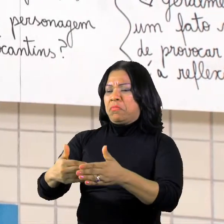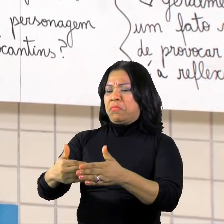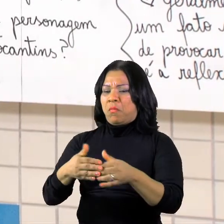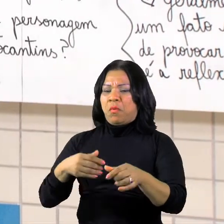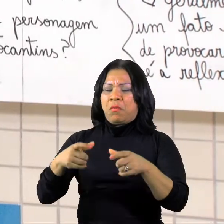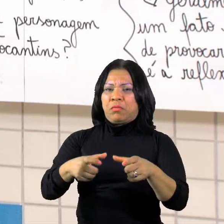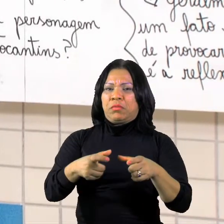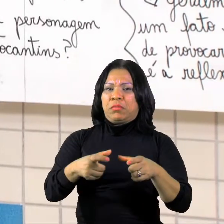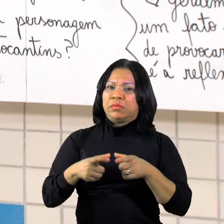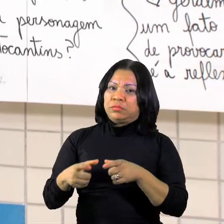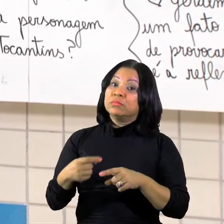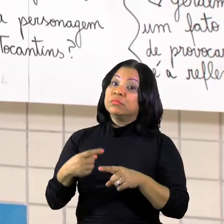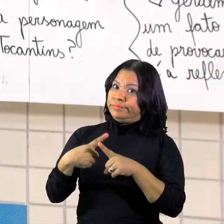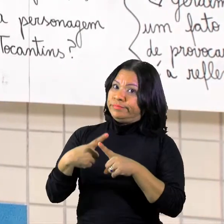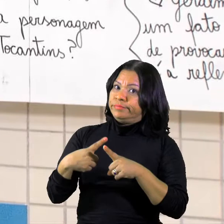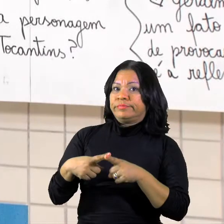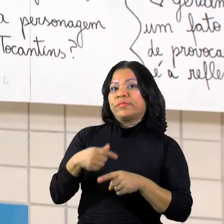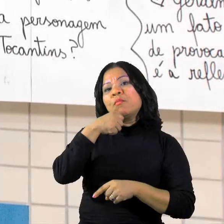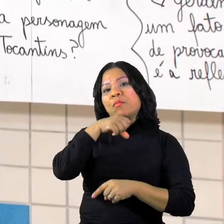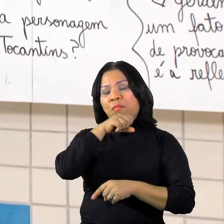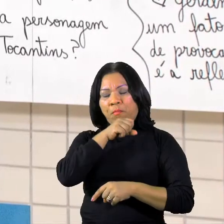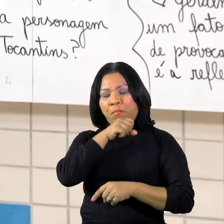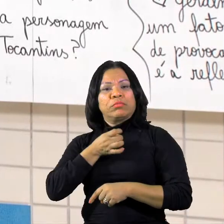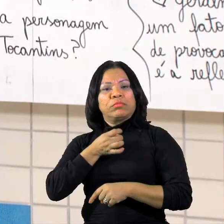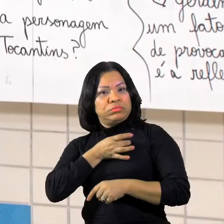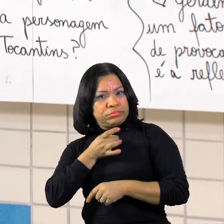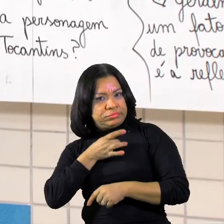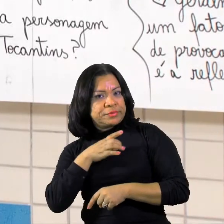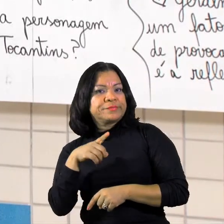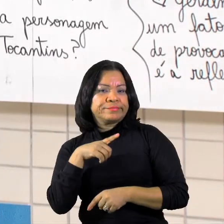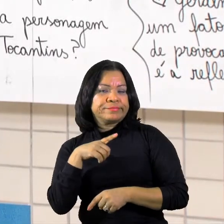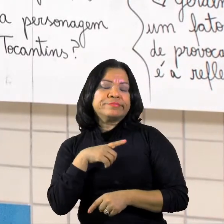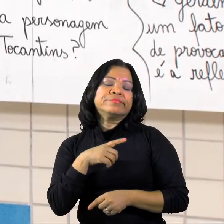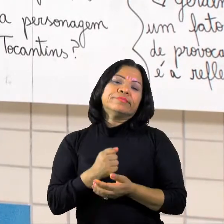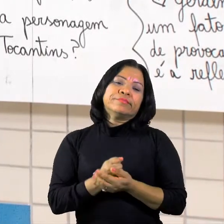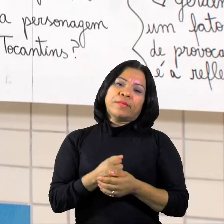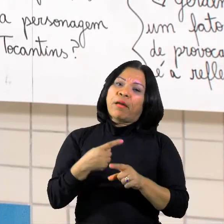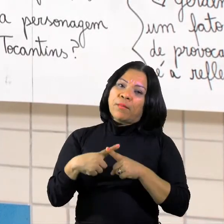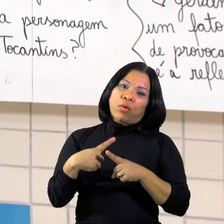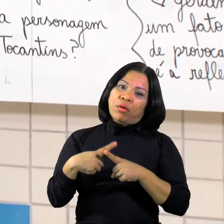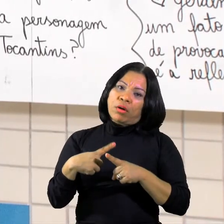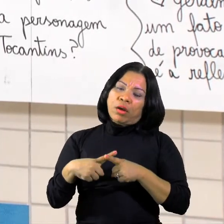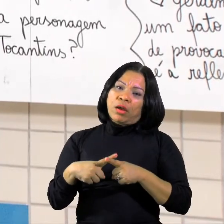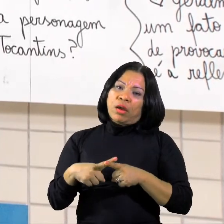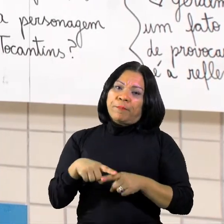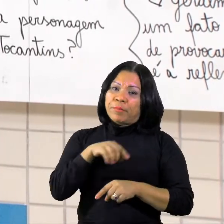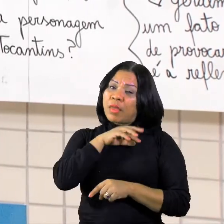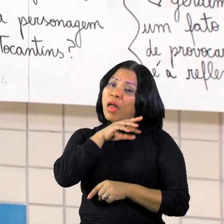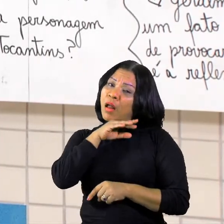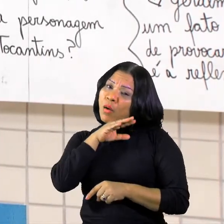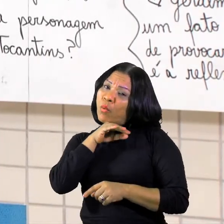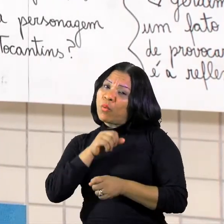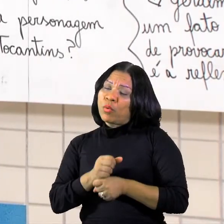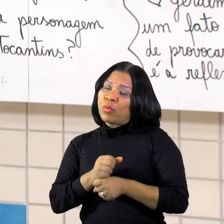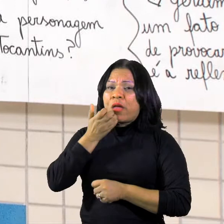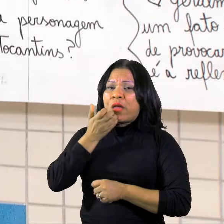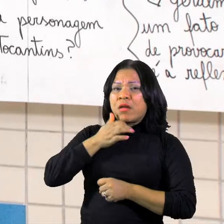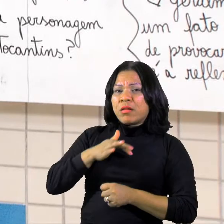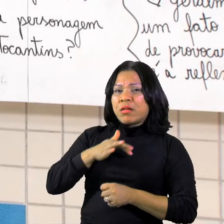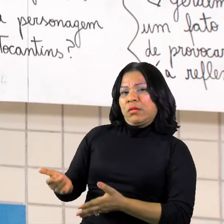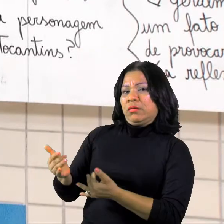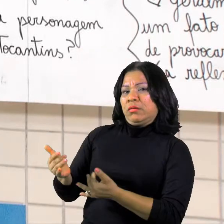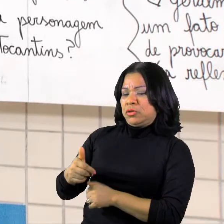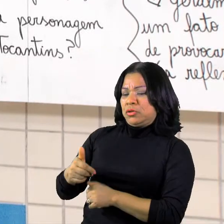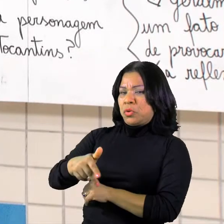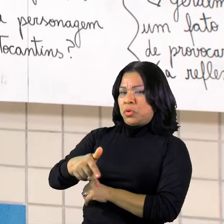pais têm medo, né? Hoje não é bom crianças, adolescentes andarem sozinhos por